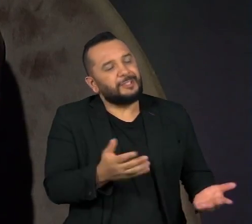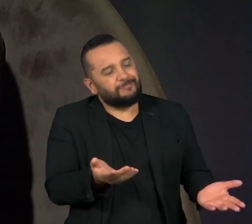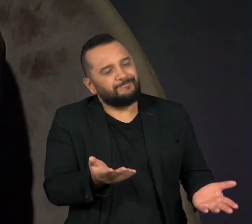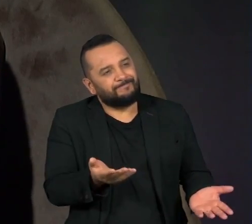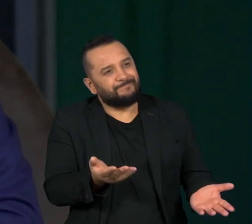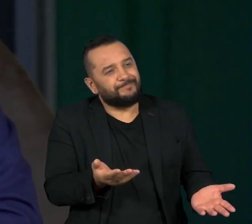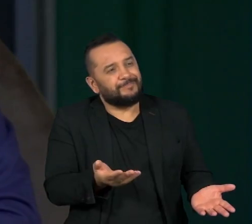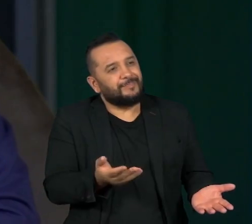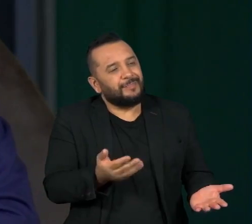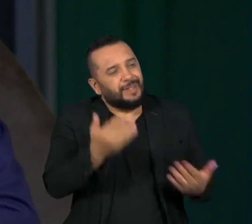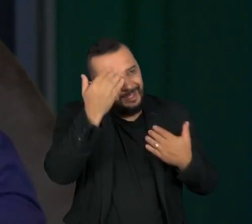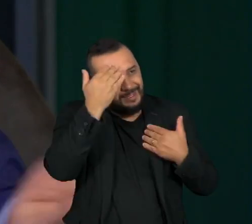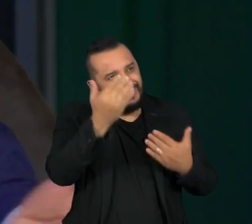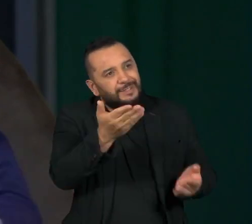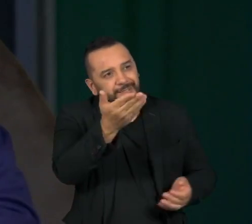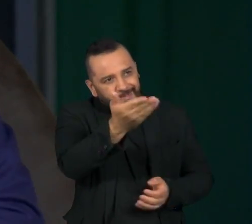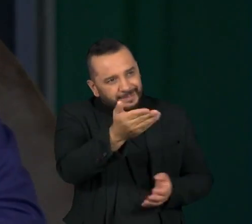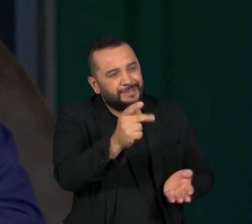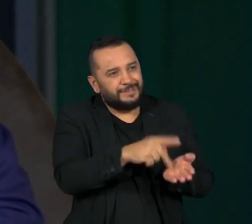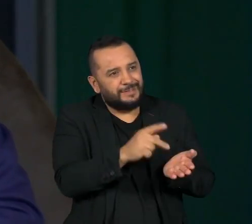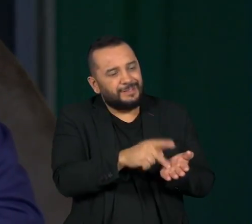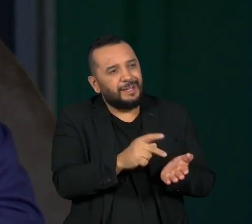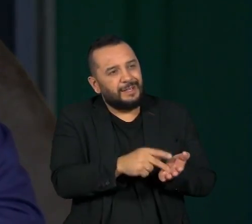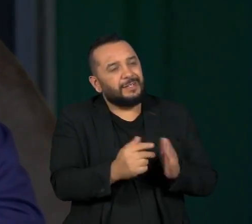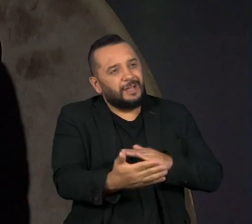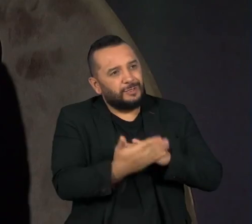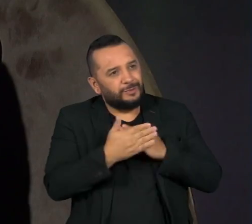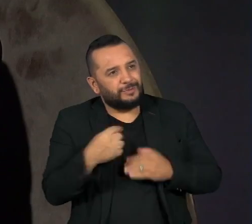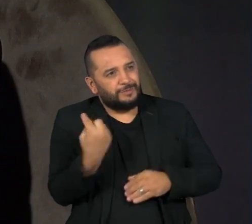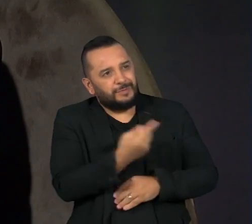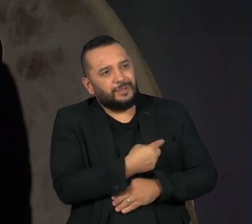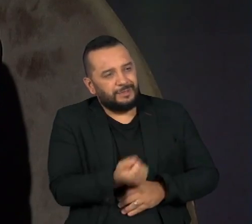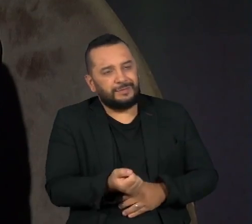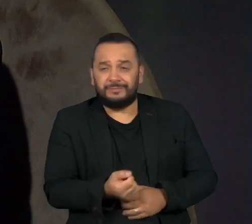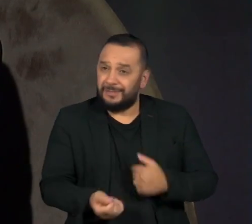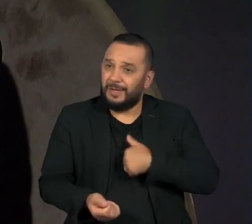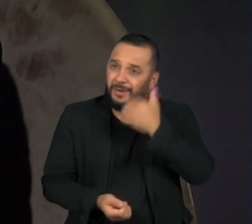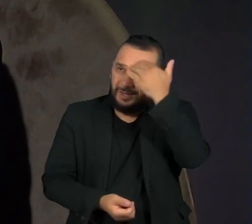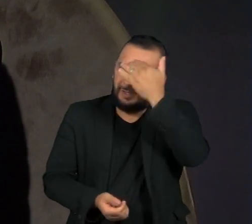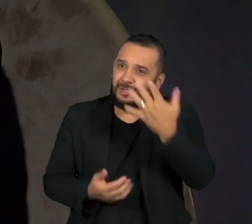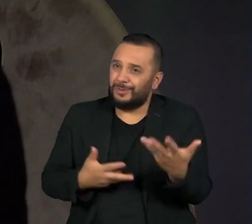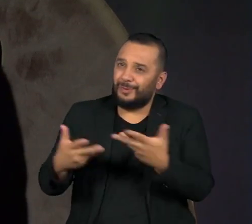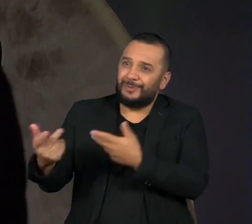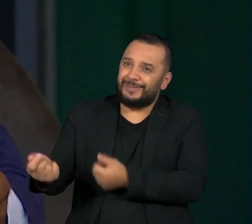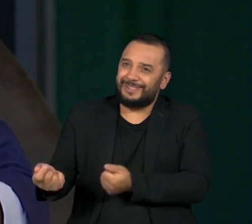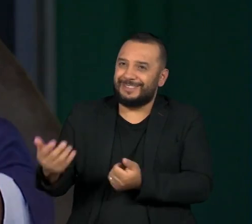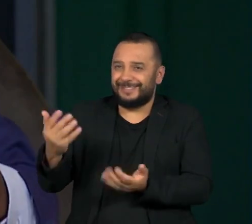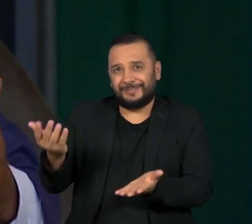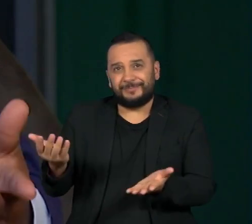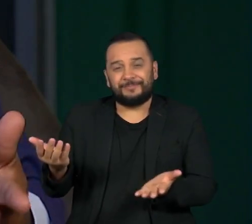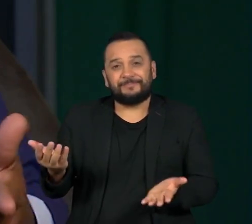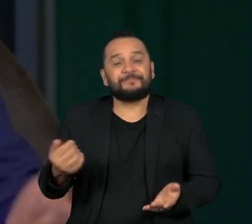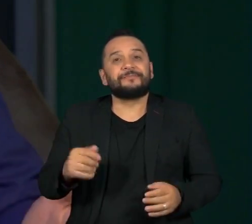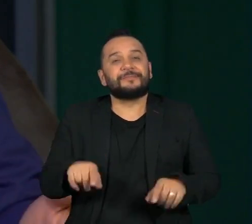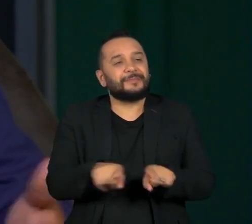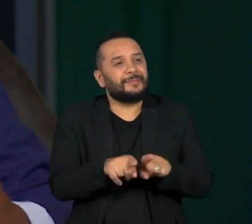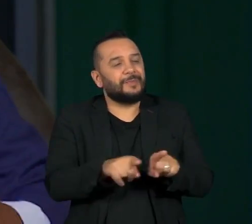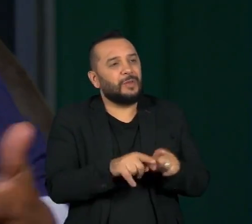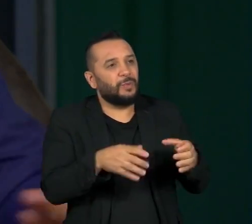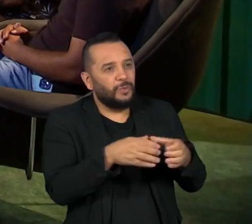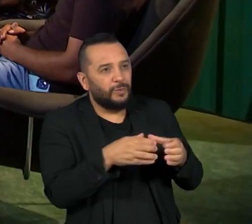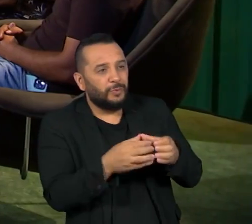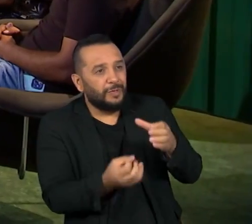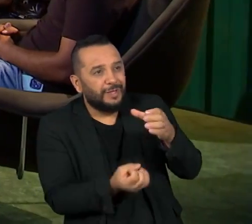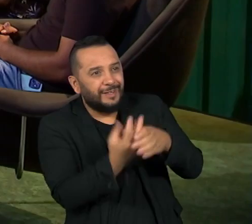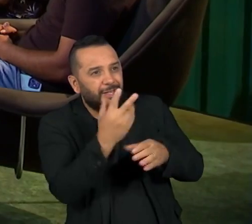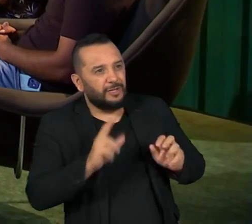presença, agradecer demais, né, pelas suas contribuições. Eu agradeço, imagina, uma baita honra estar com vocês. E o Gerando Falcões voe